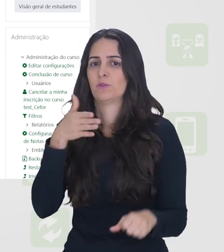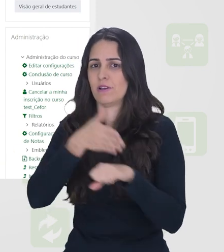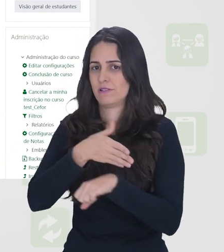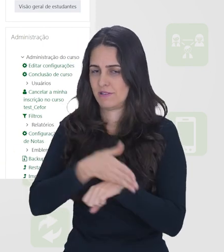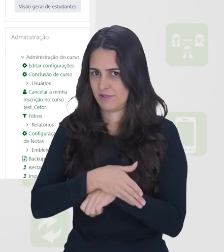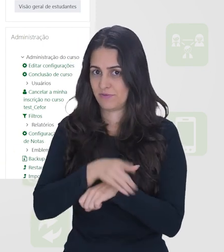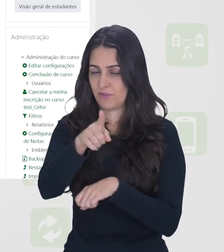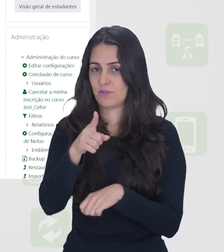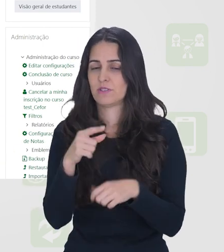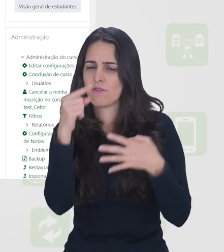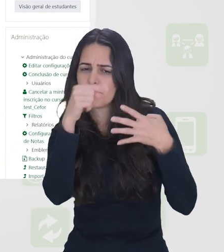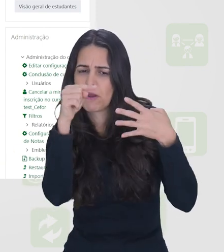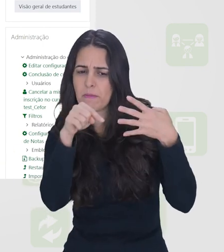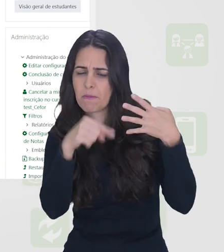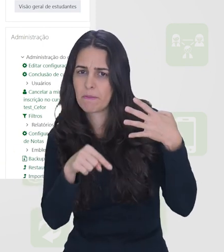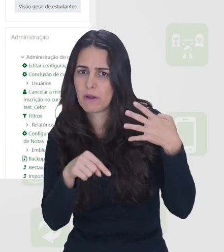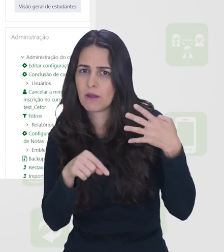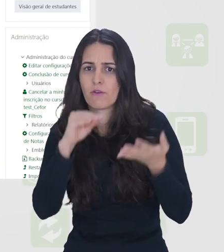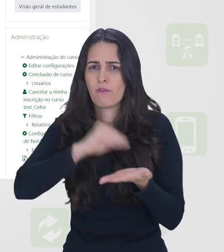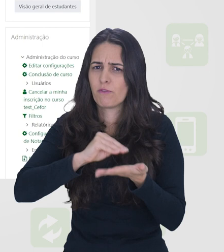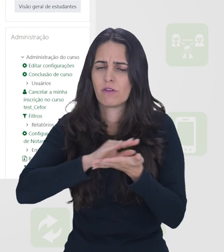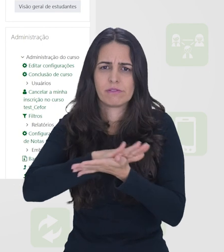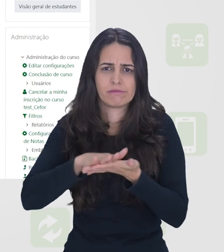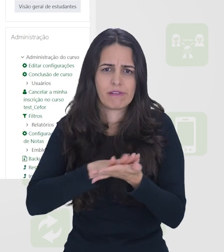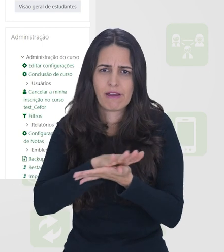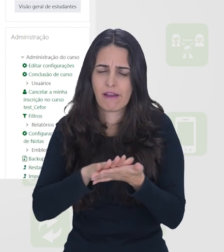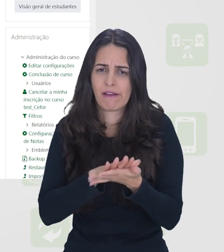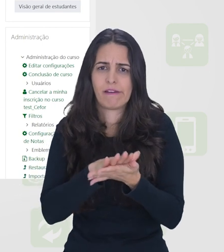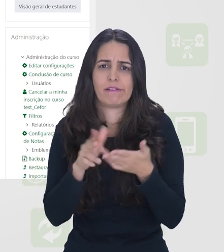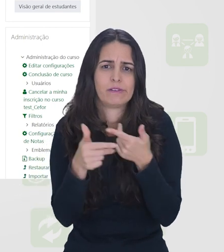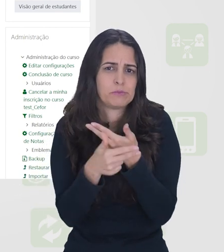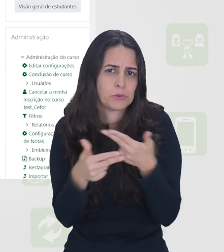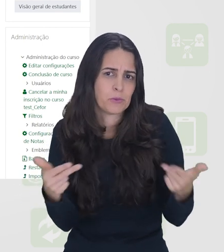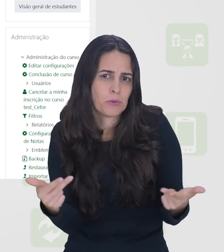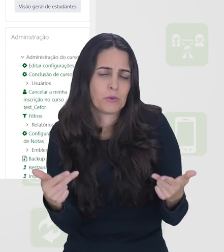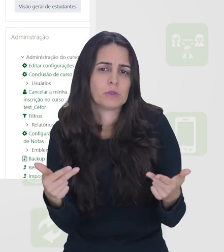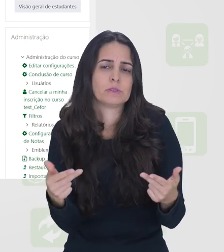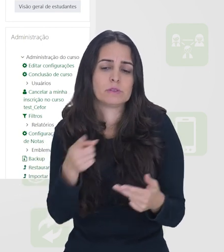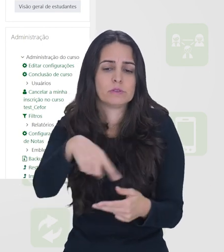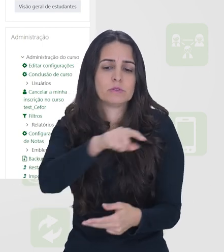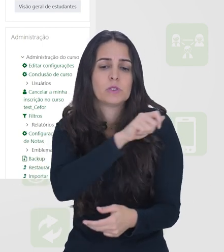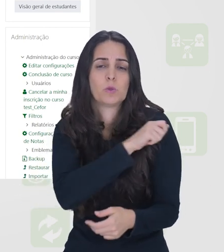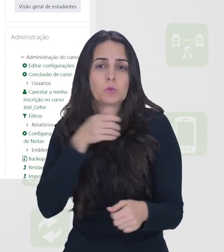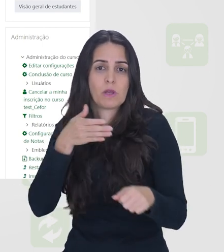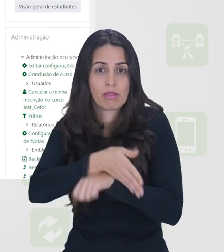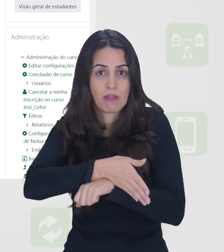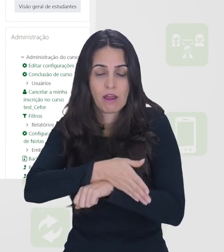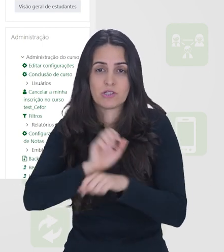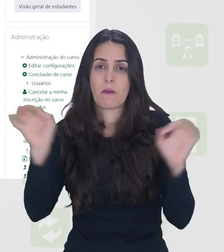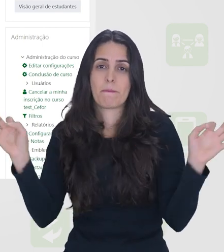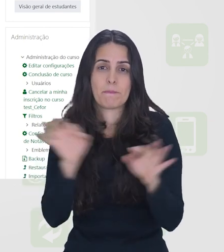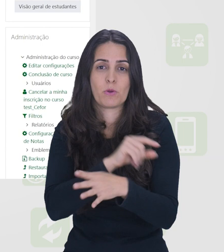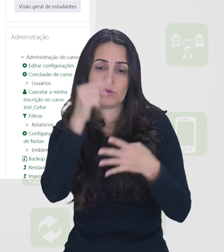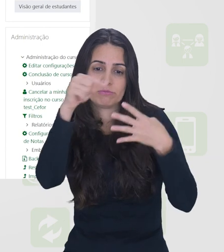alunos para que você não tenha nada pendente nada que possa ficar faltando quando os alunos entrarem na sala